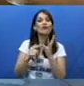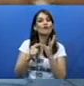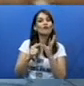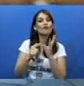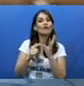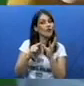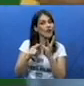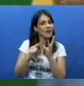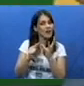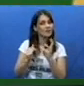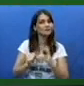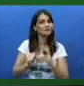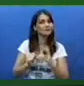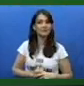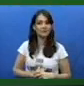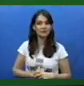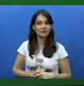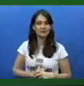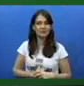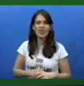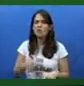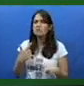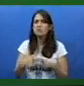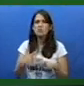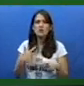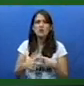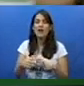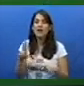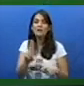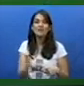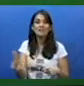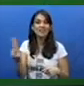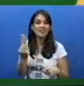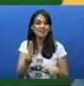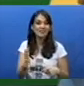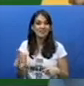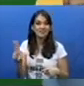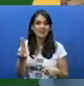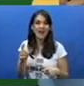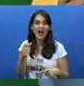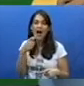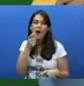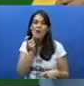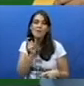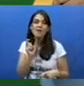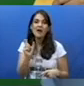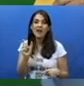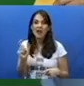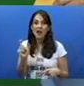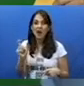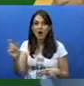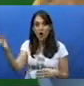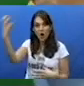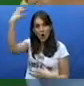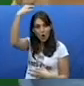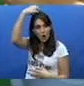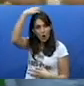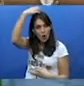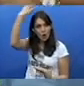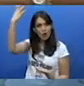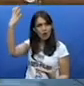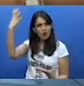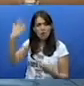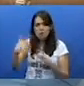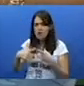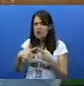vogal. Muito bem. Por que é usada a palavra coroando? Por que fala que ele